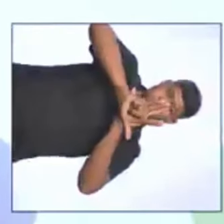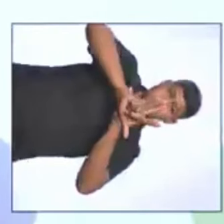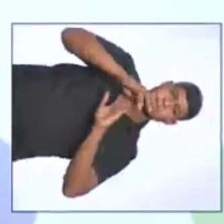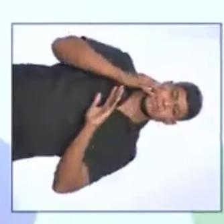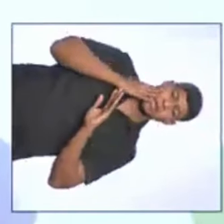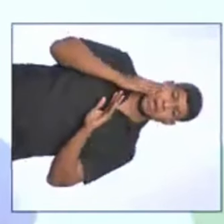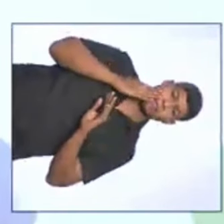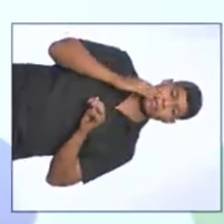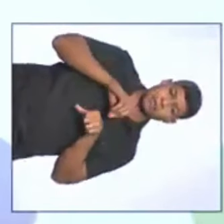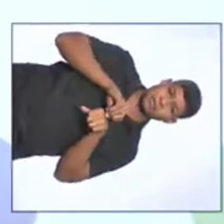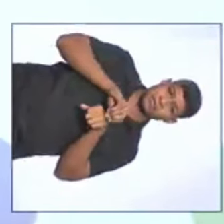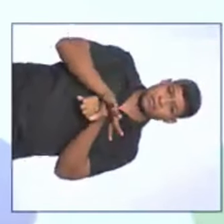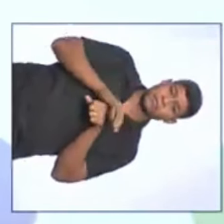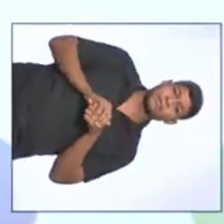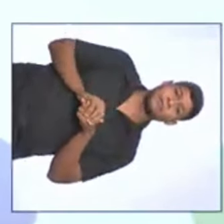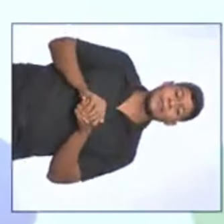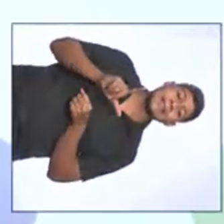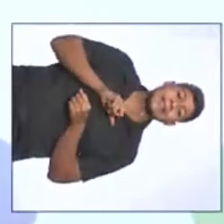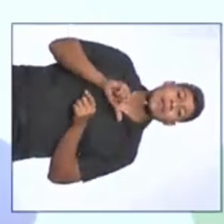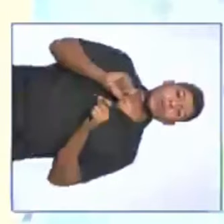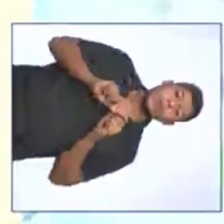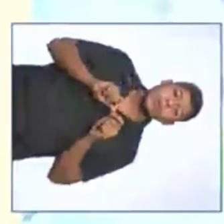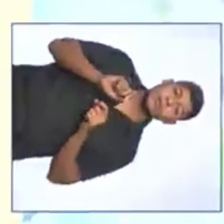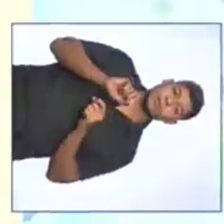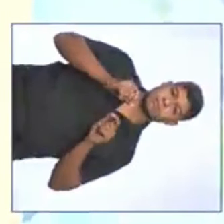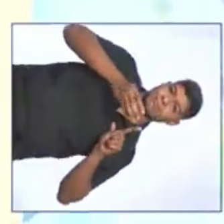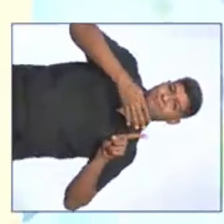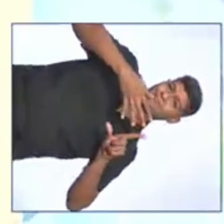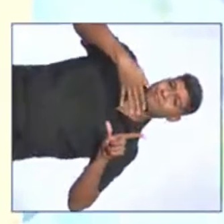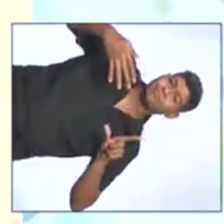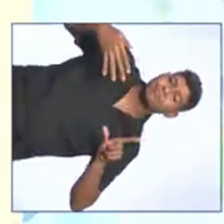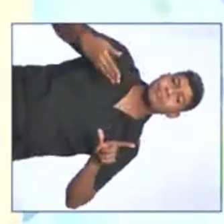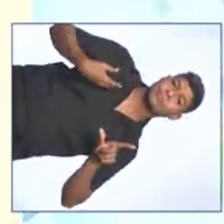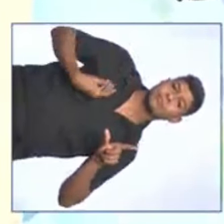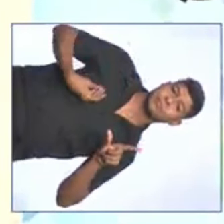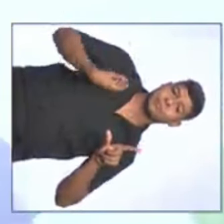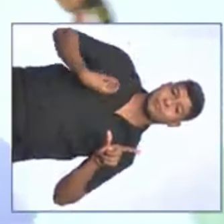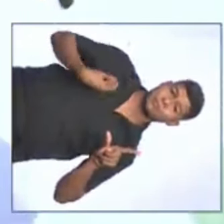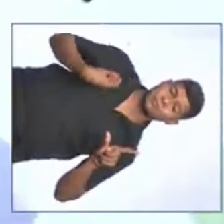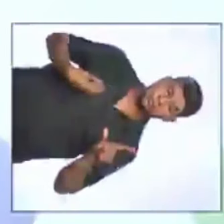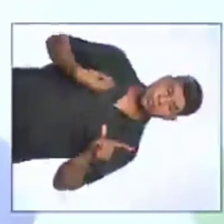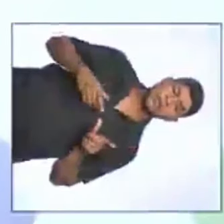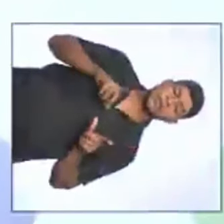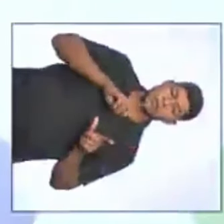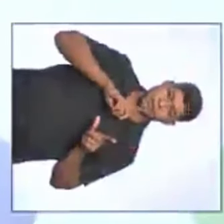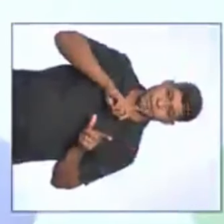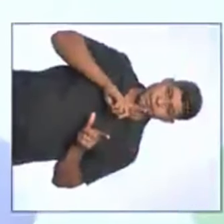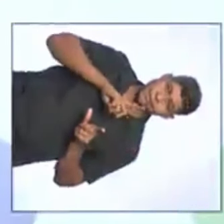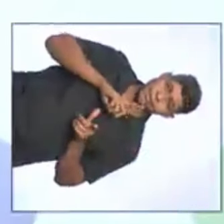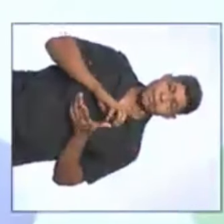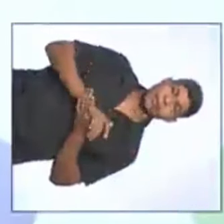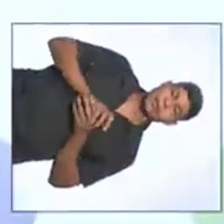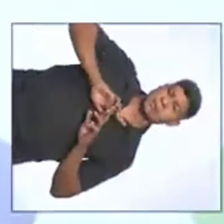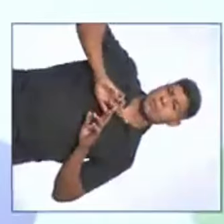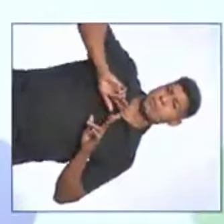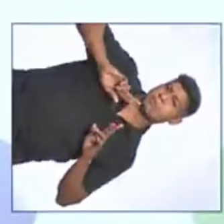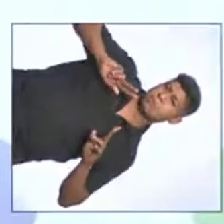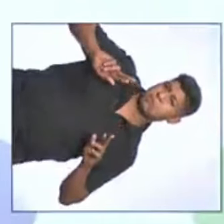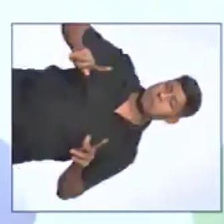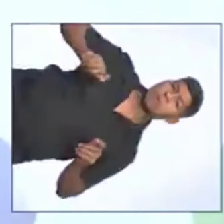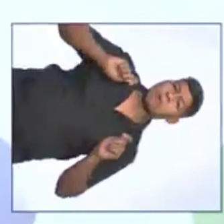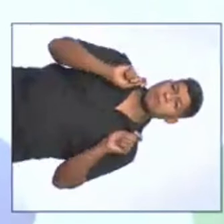ela é muito ampla, né? Hoje a gente também tem casais LGBTs, né? LGBTQ+. Então, a variação do que a